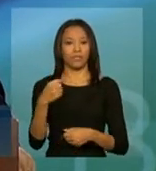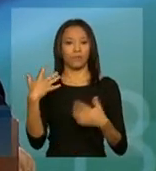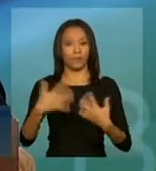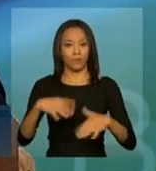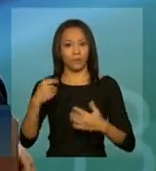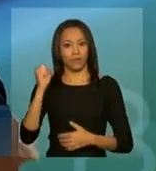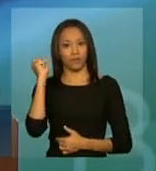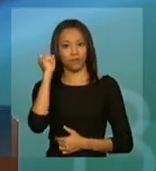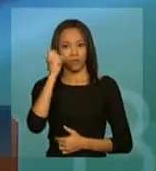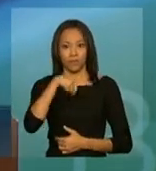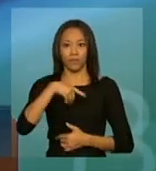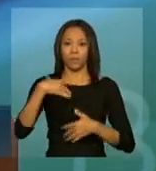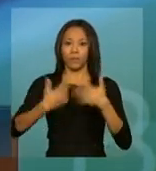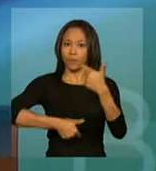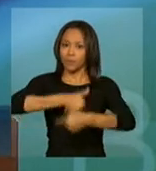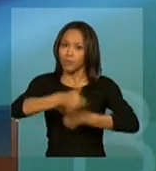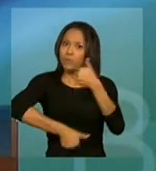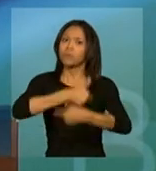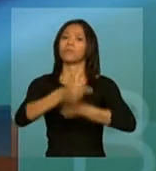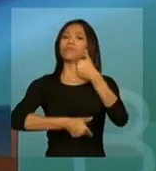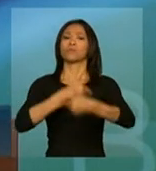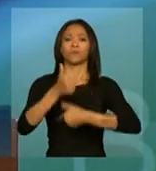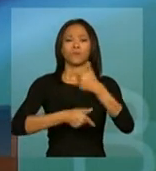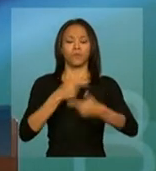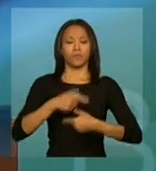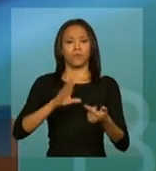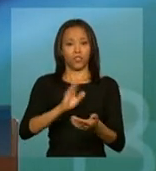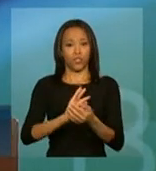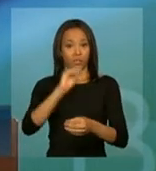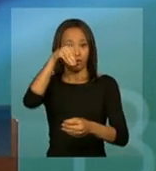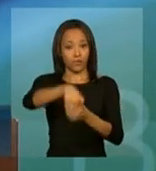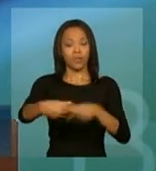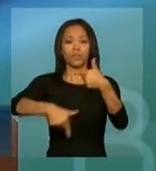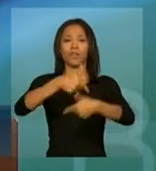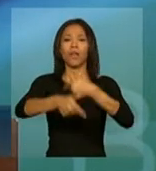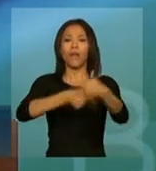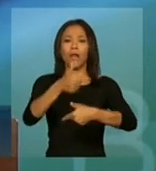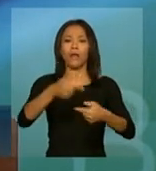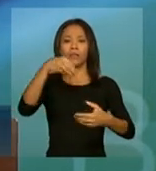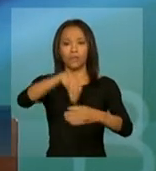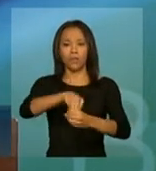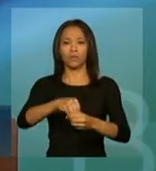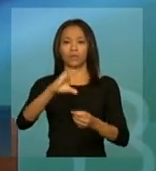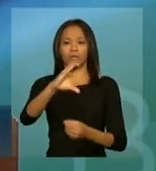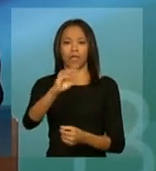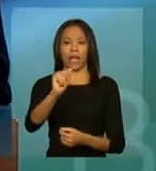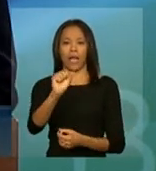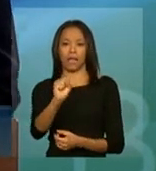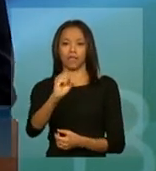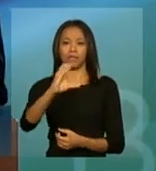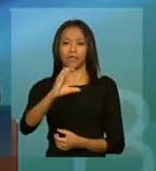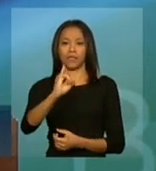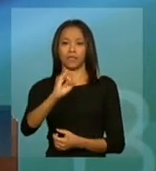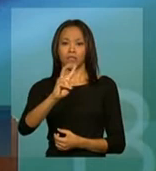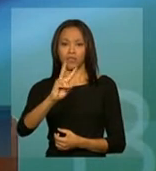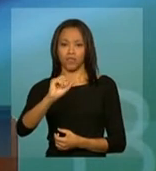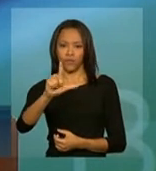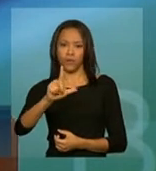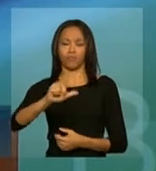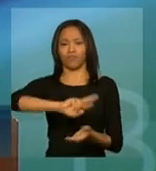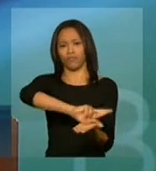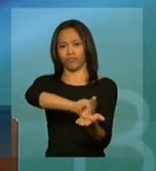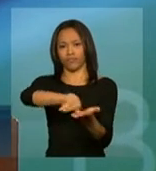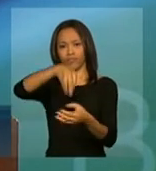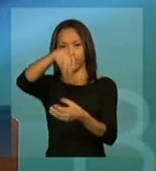complexa e honrosa tarefa de chefiar a Casa Civil, instância de coordenação estratégica das múltiplas funções de